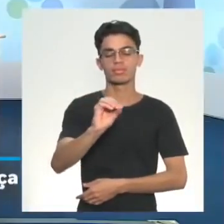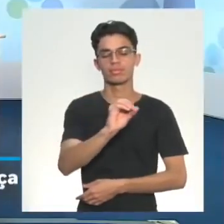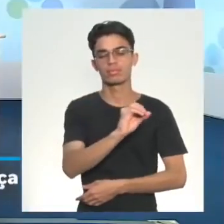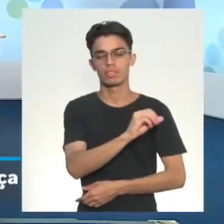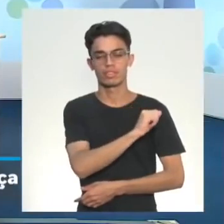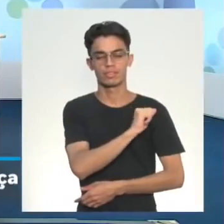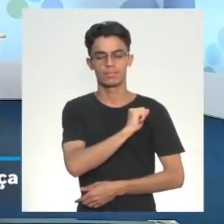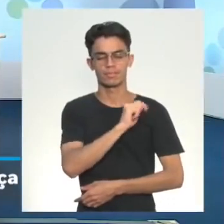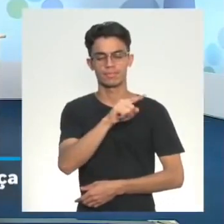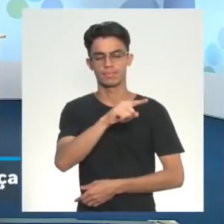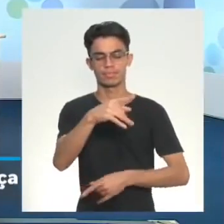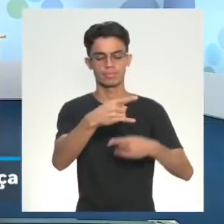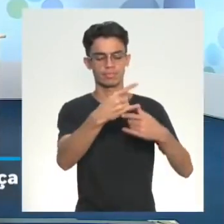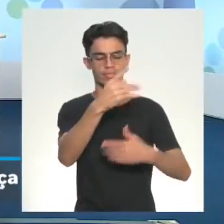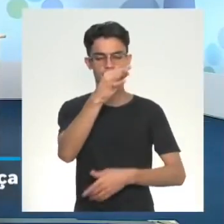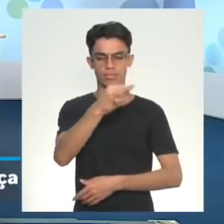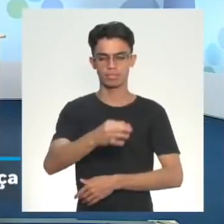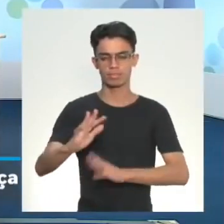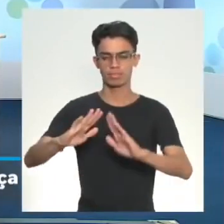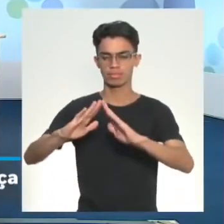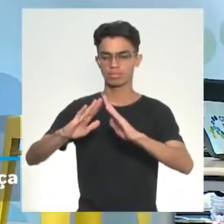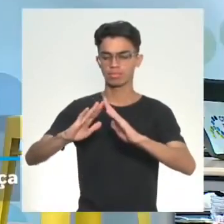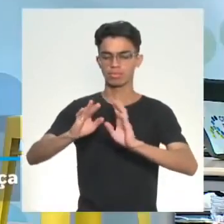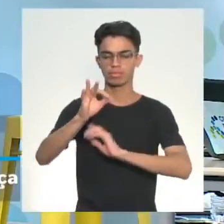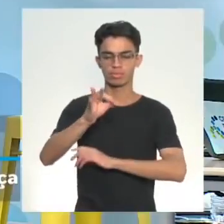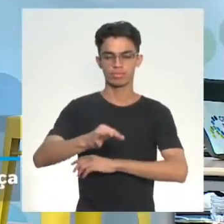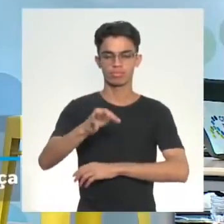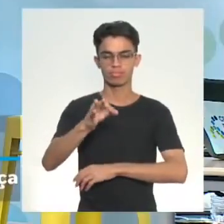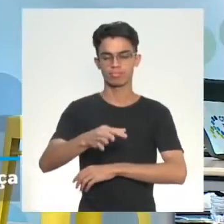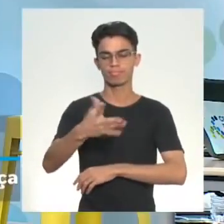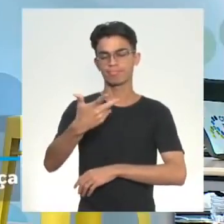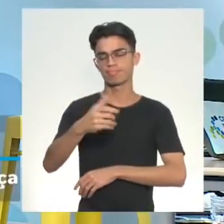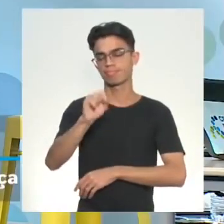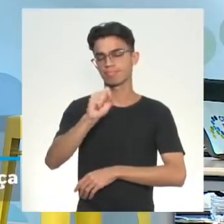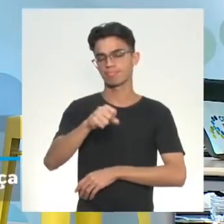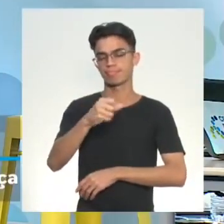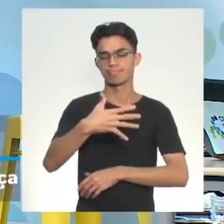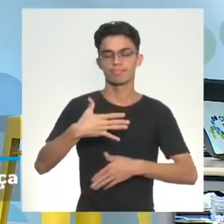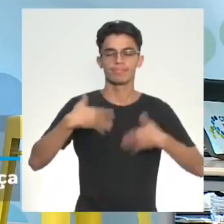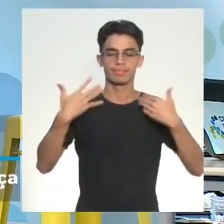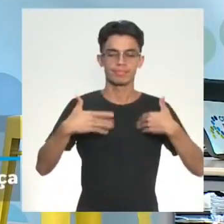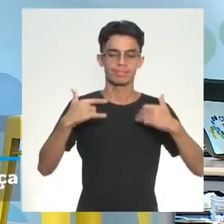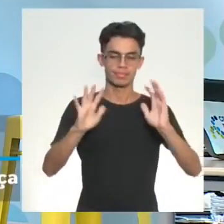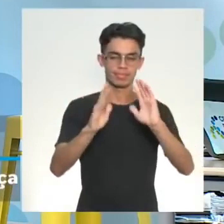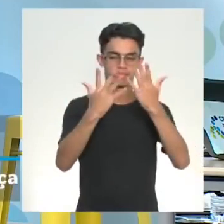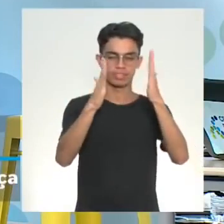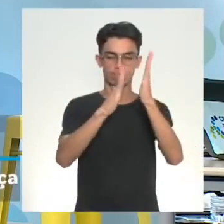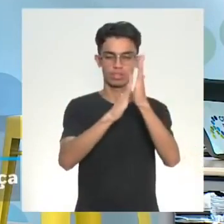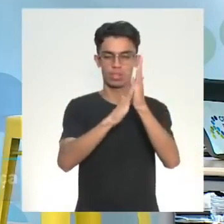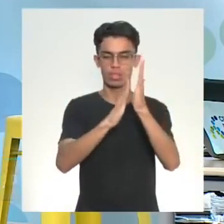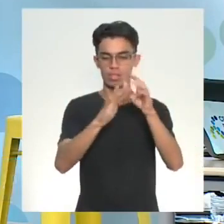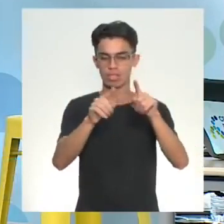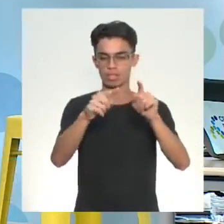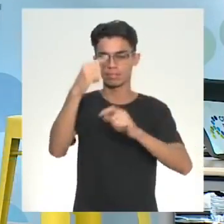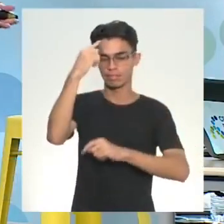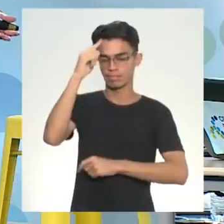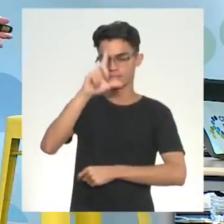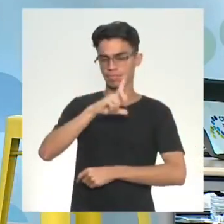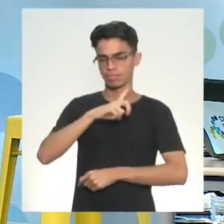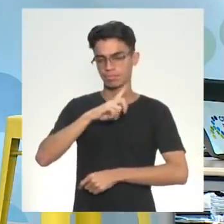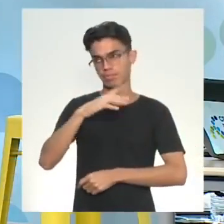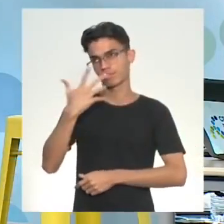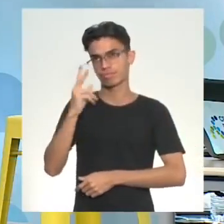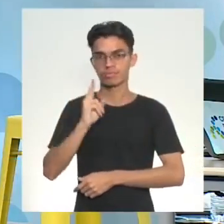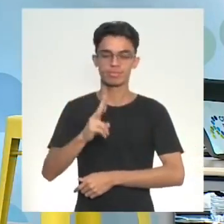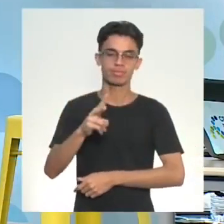será que eles acertaram lá na casa deles? Acertaram sim, eu fiquei muito contente, pessoal, parabéns. Mas se você está com dúvida, como